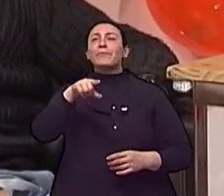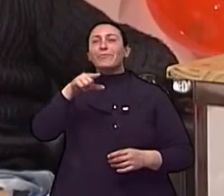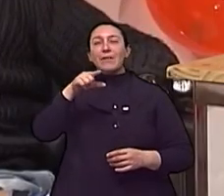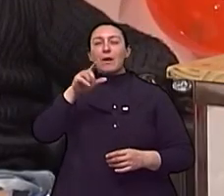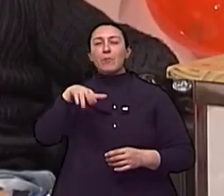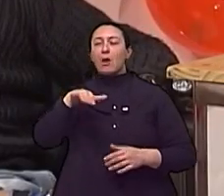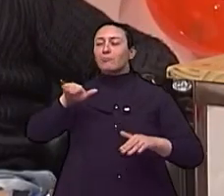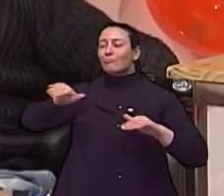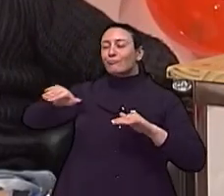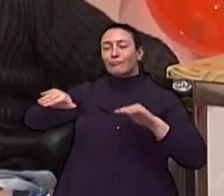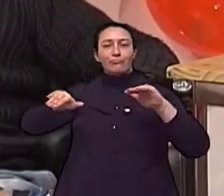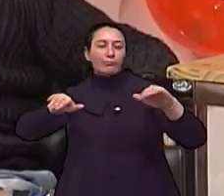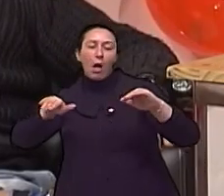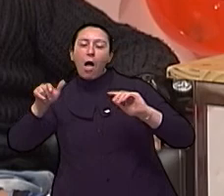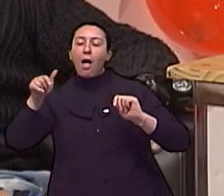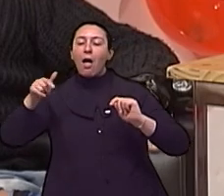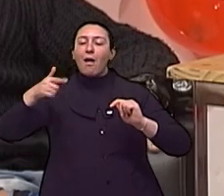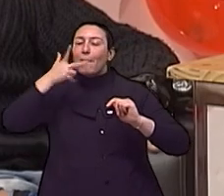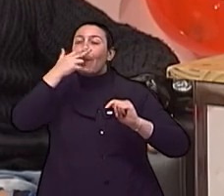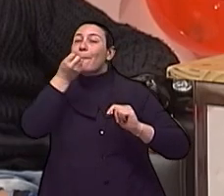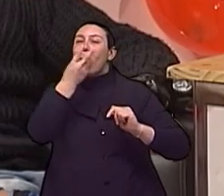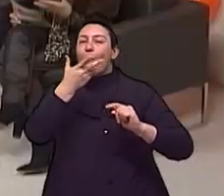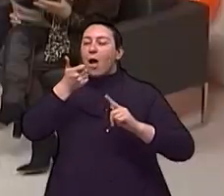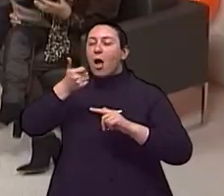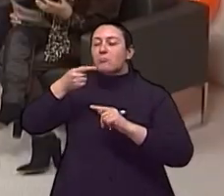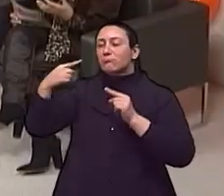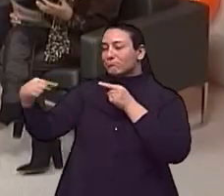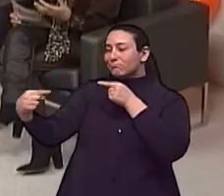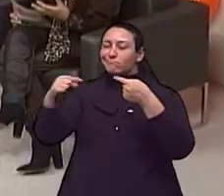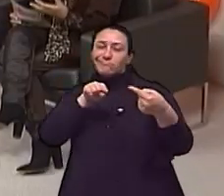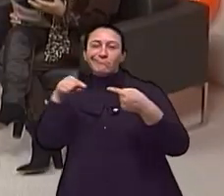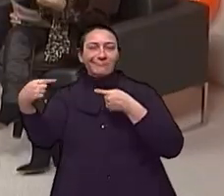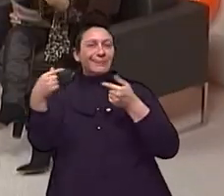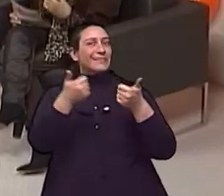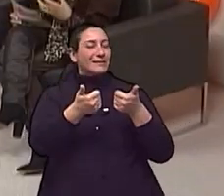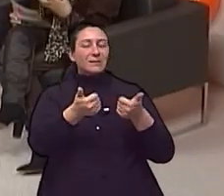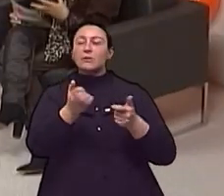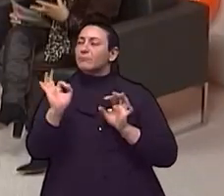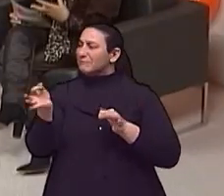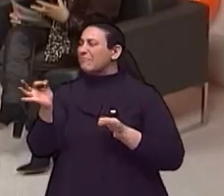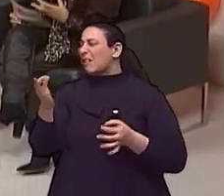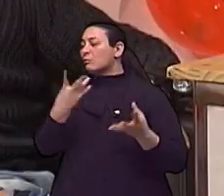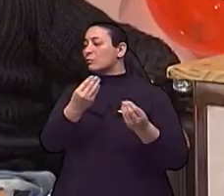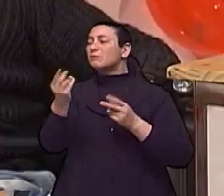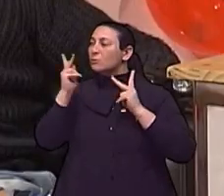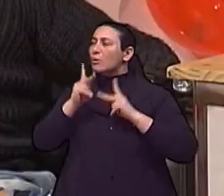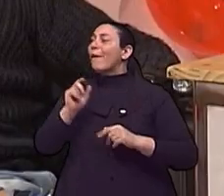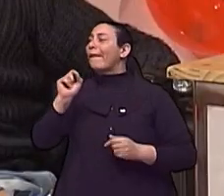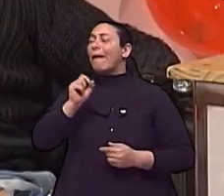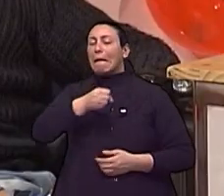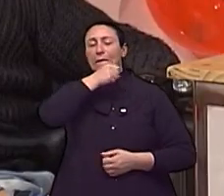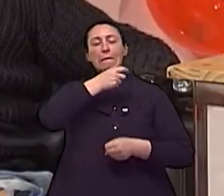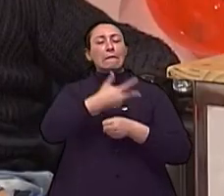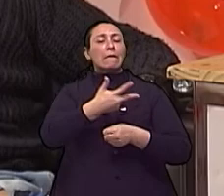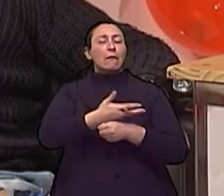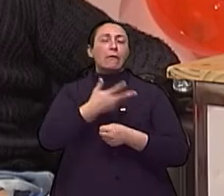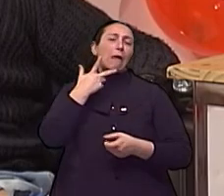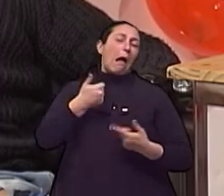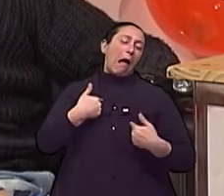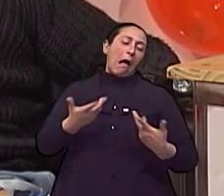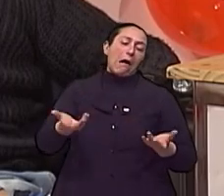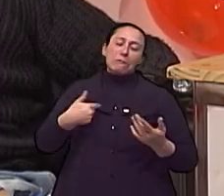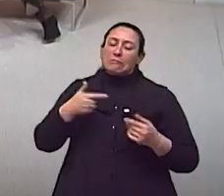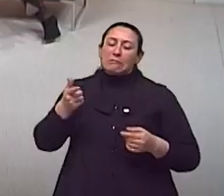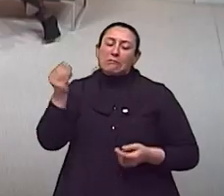cutuca o outro no bom sentido Claro é claro porque uma coisa que eu te dou se queixam assim eu perdi o meu ritmo não não perdeu o teu